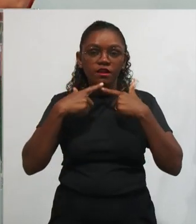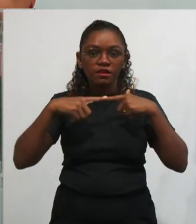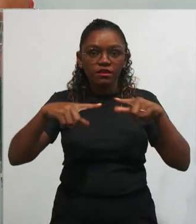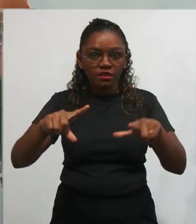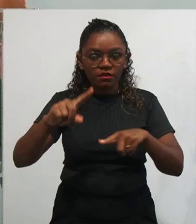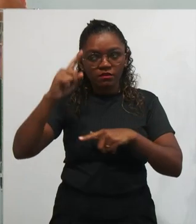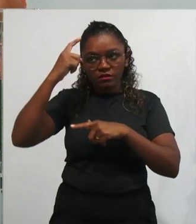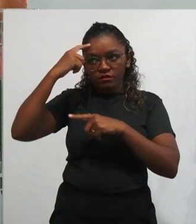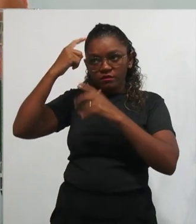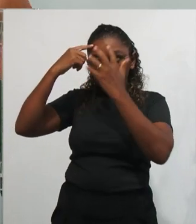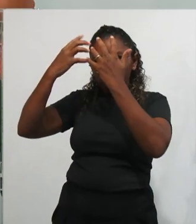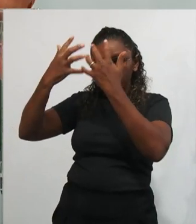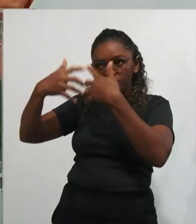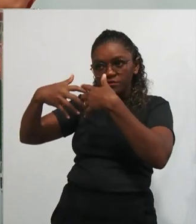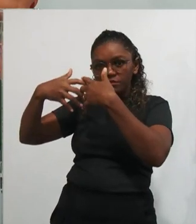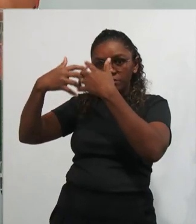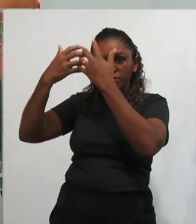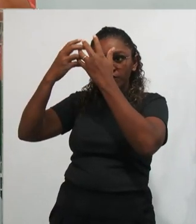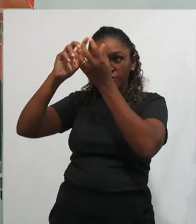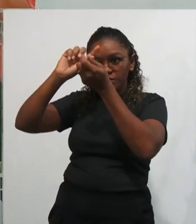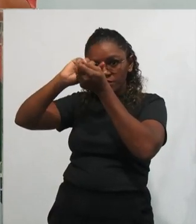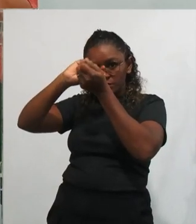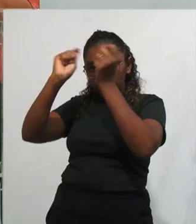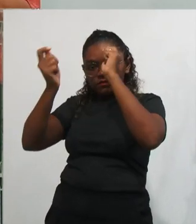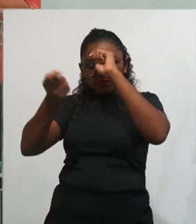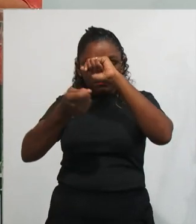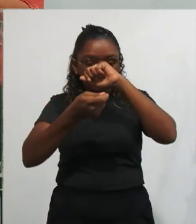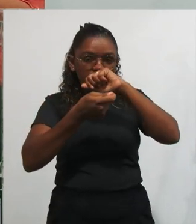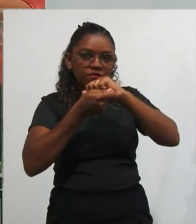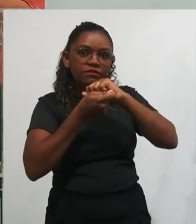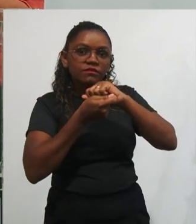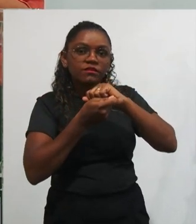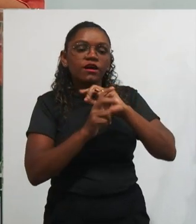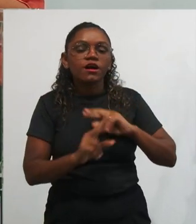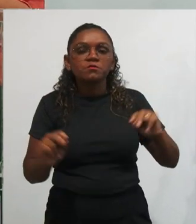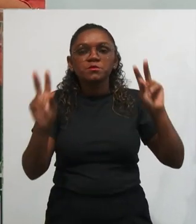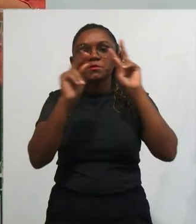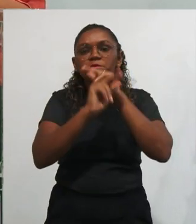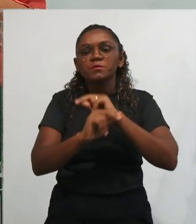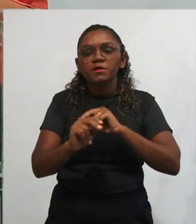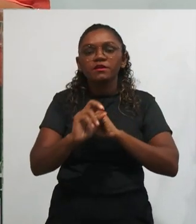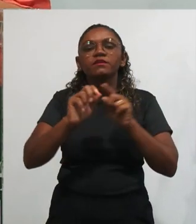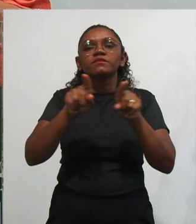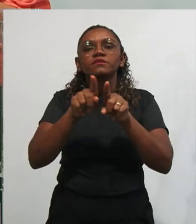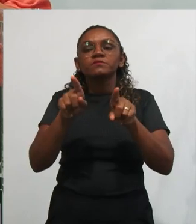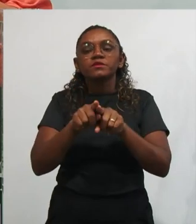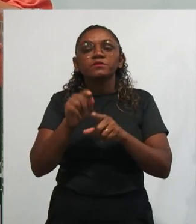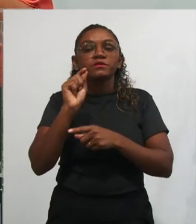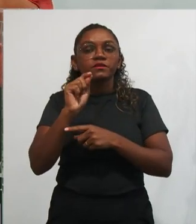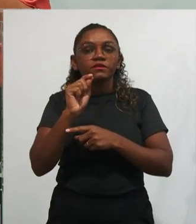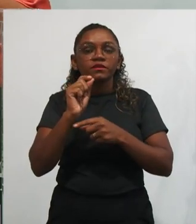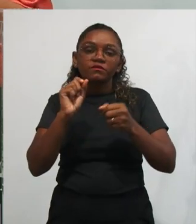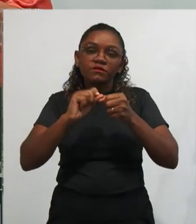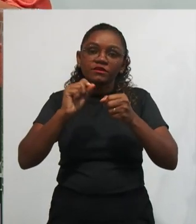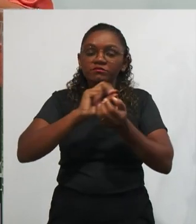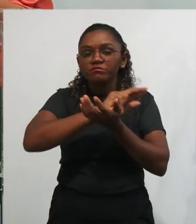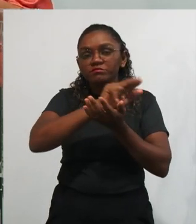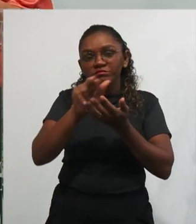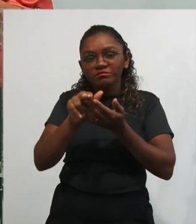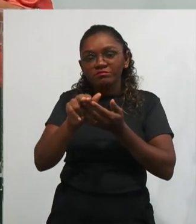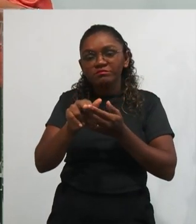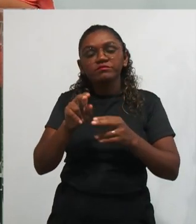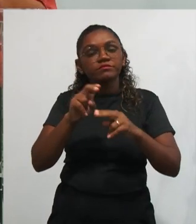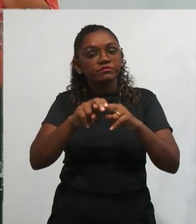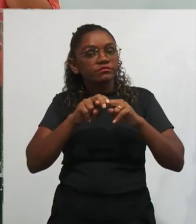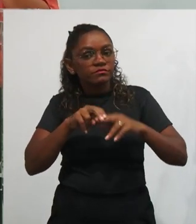memória fonológica essa consciência para que haja Aí sim o início dessa produção por isso que é necessário